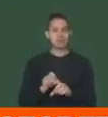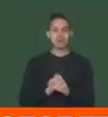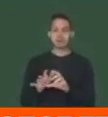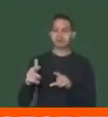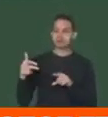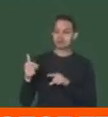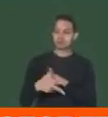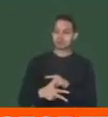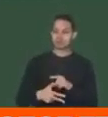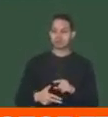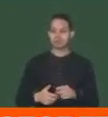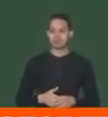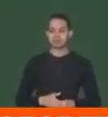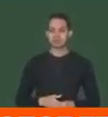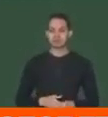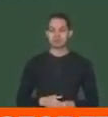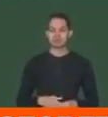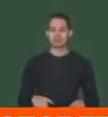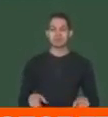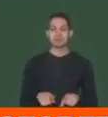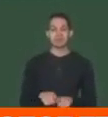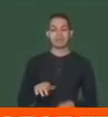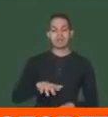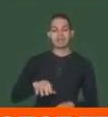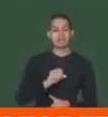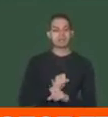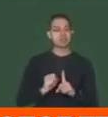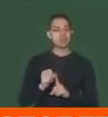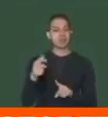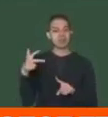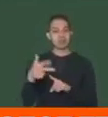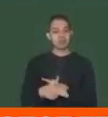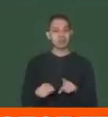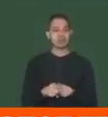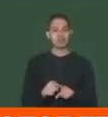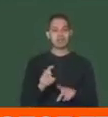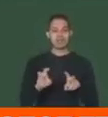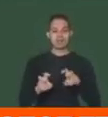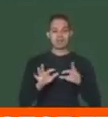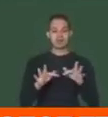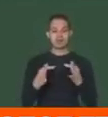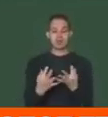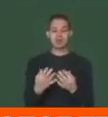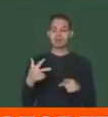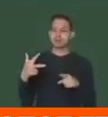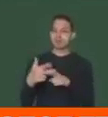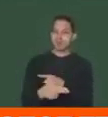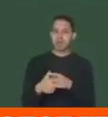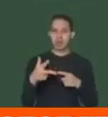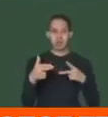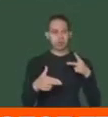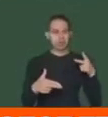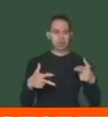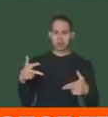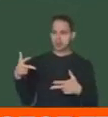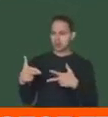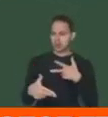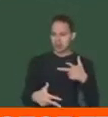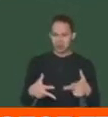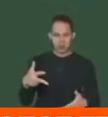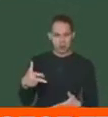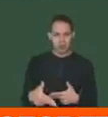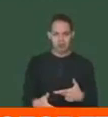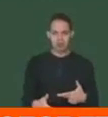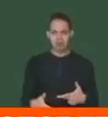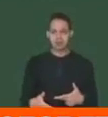tecnologia, cortes nas áreas sociais, cortes para a agricultura familiar, corta aqui, corta acolá. É